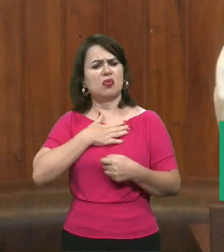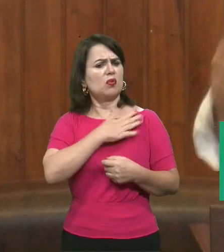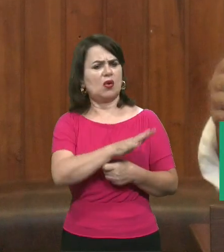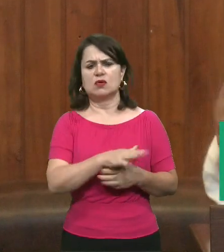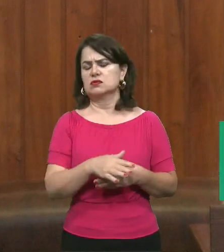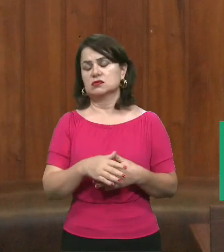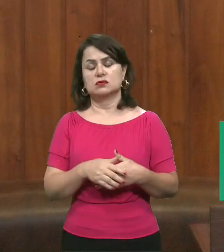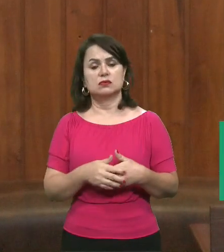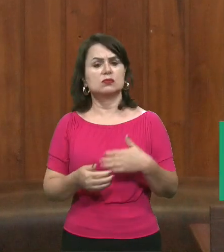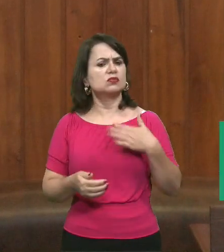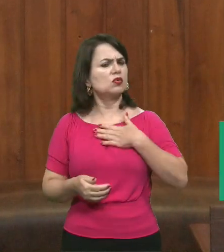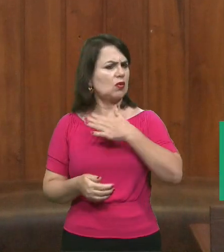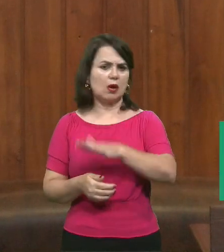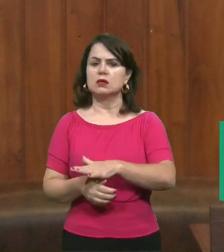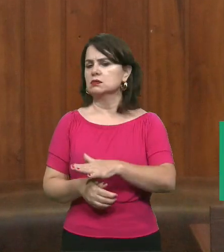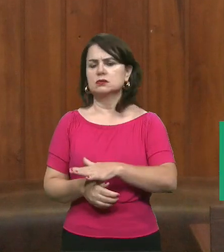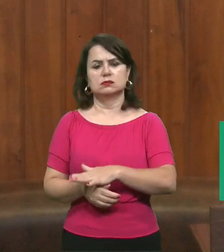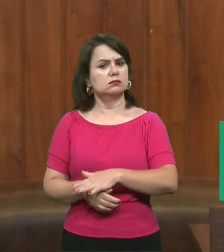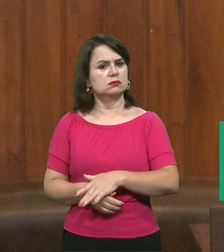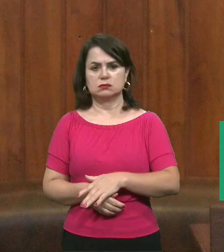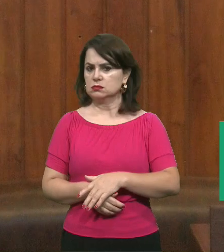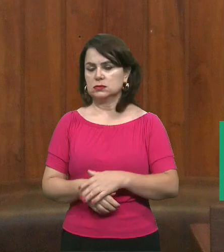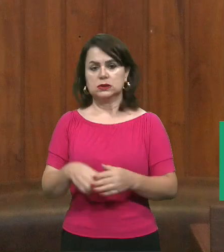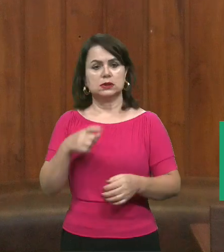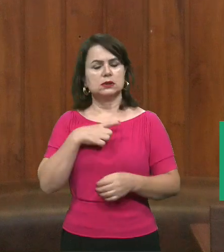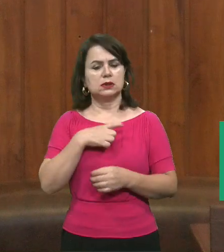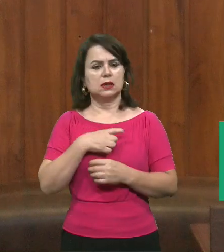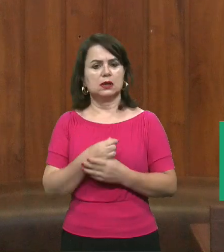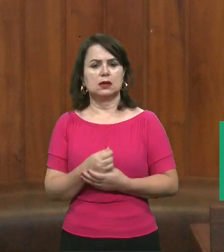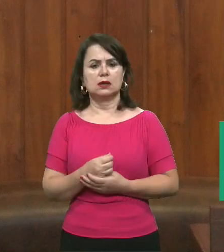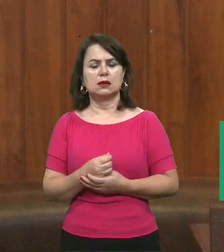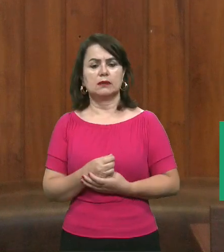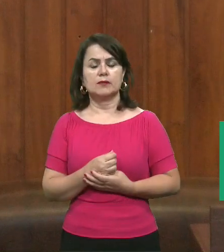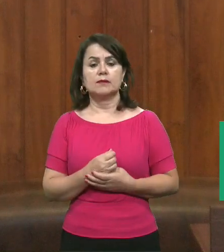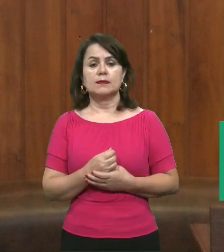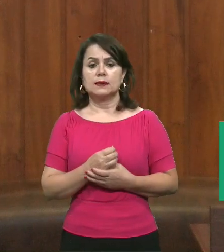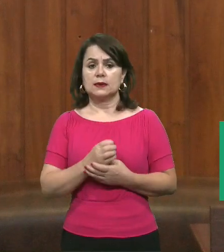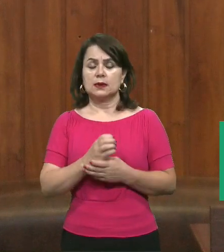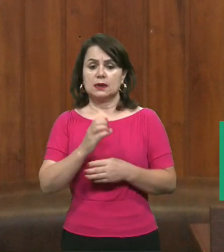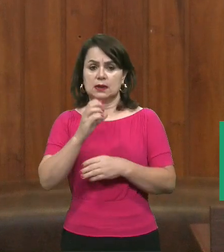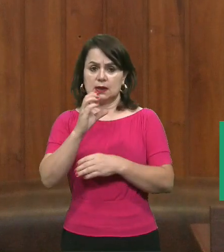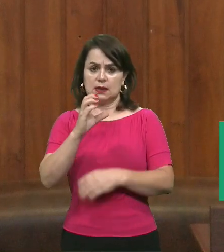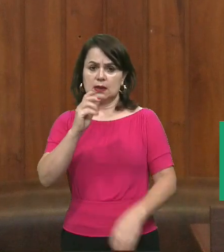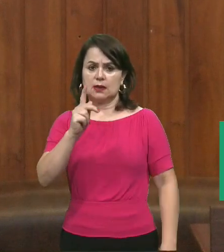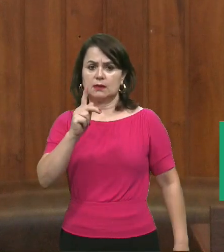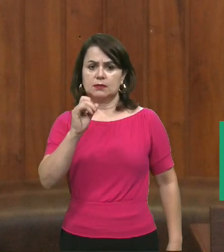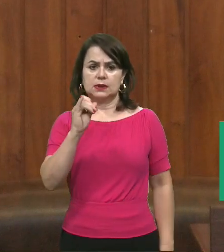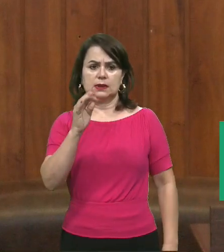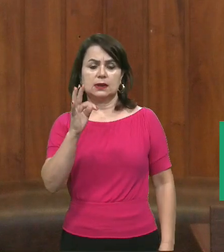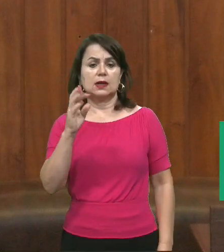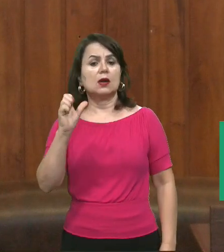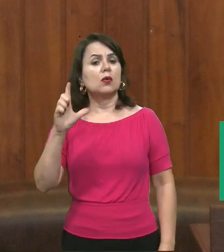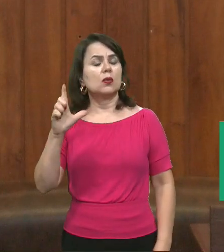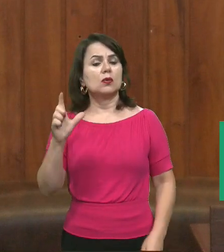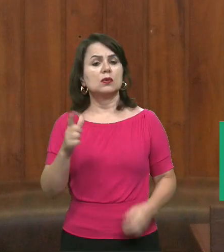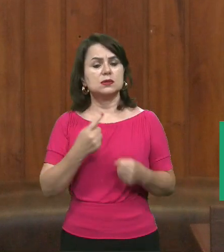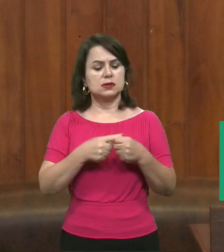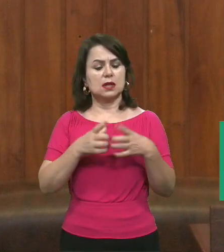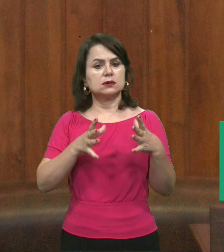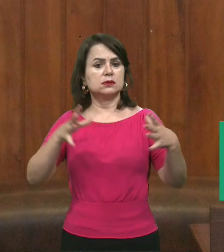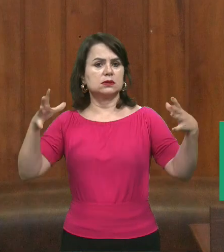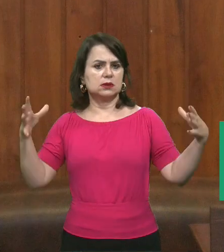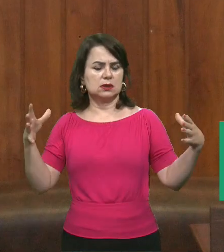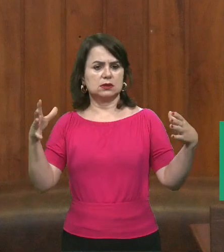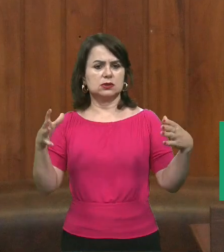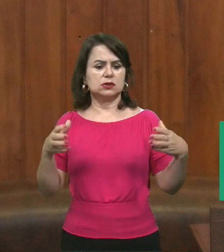não vou mentir. Tem 27 capitais, todas com a tarifa menor que a de Marília.